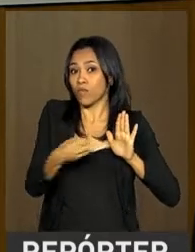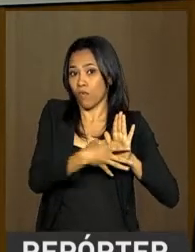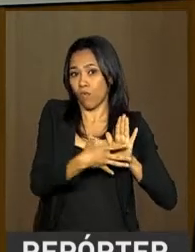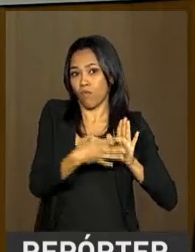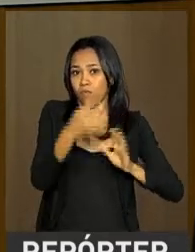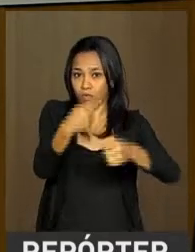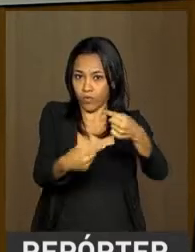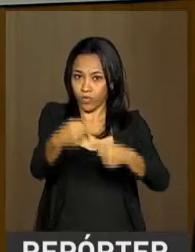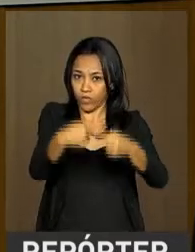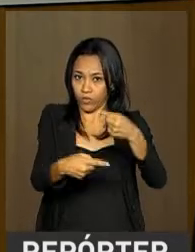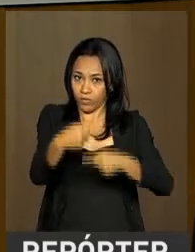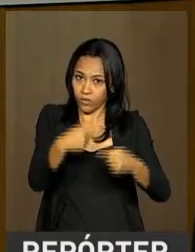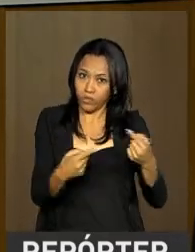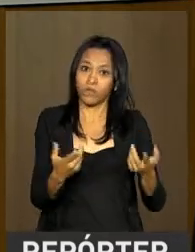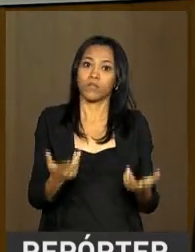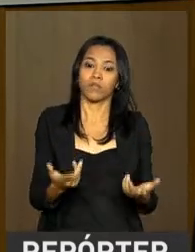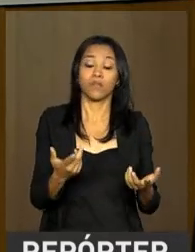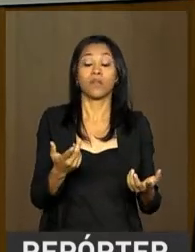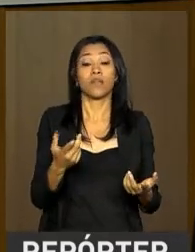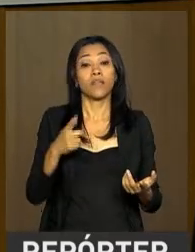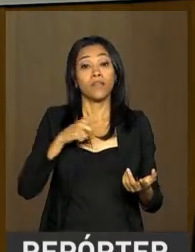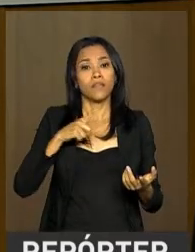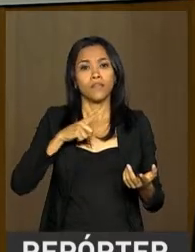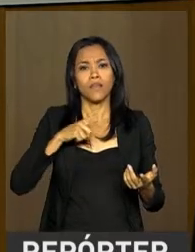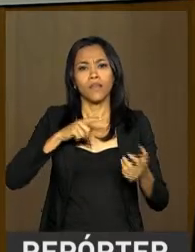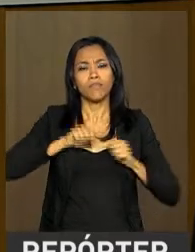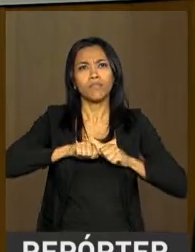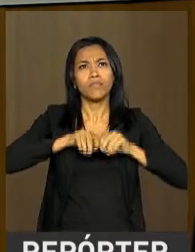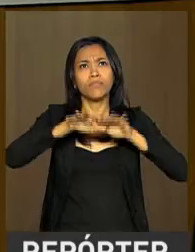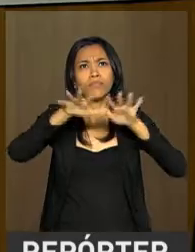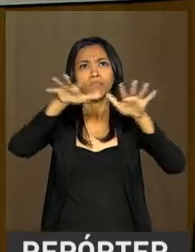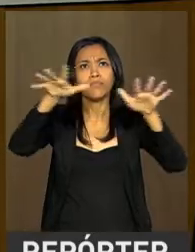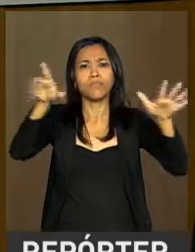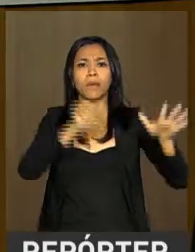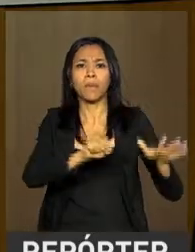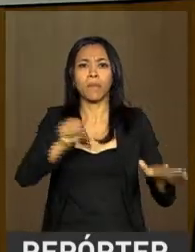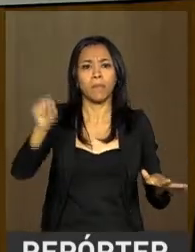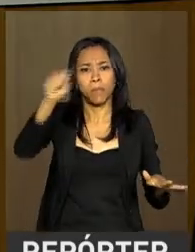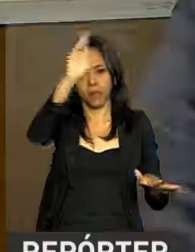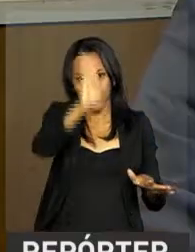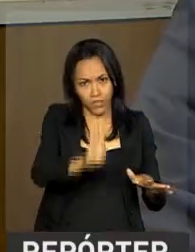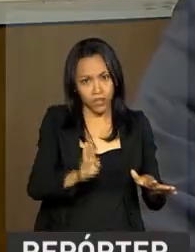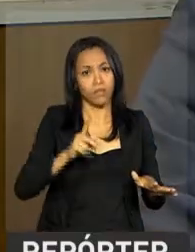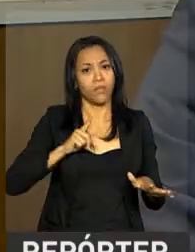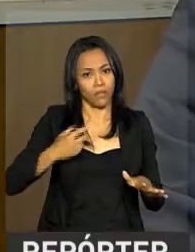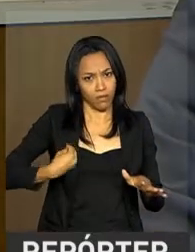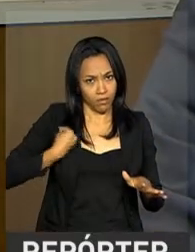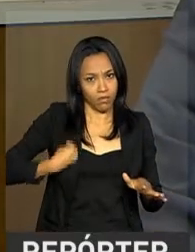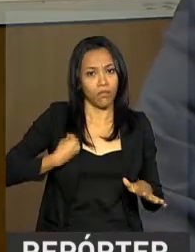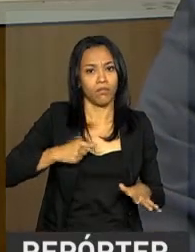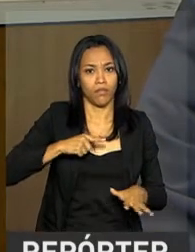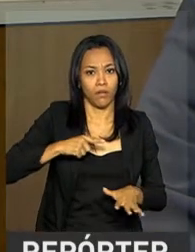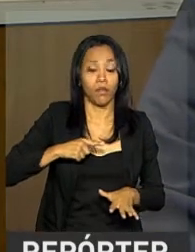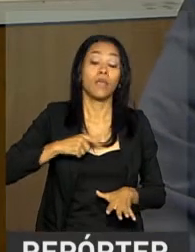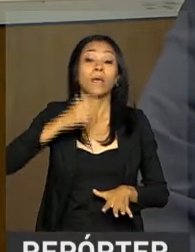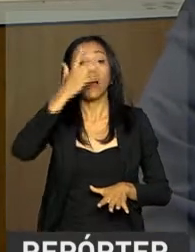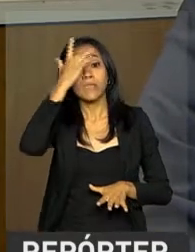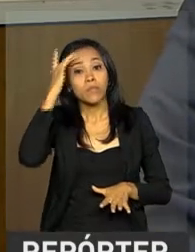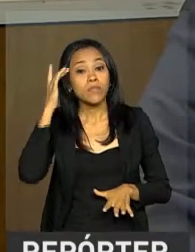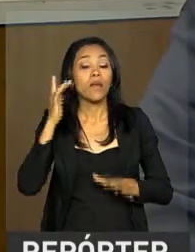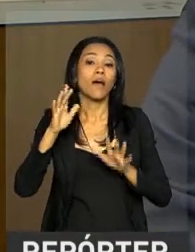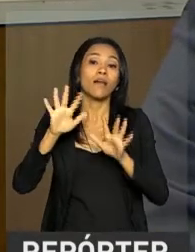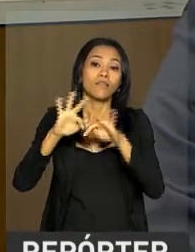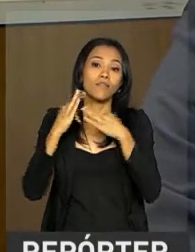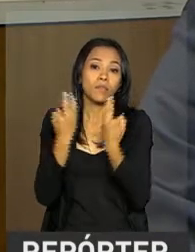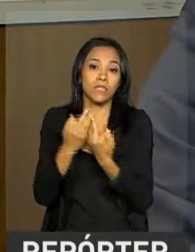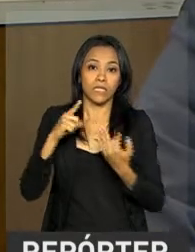inovadora que se estende por todo o país através da caravana do jovem aquelas famílias que estão no cad único que